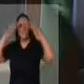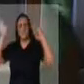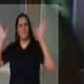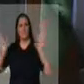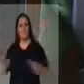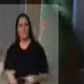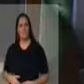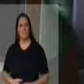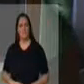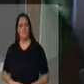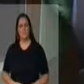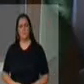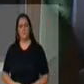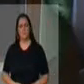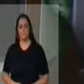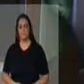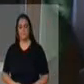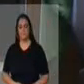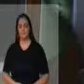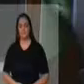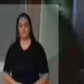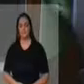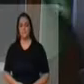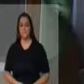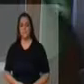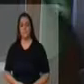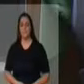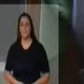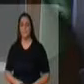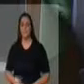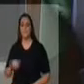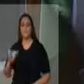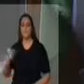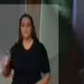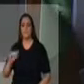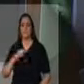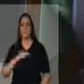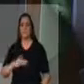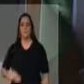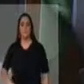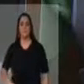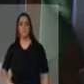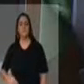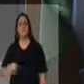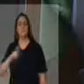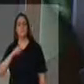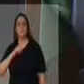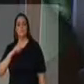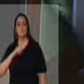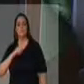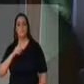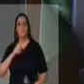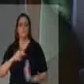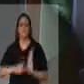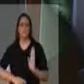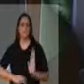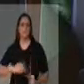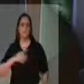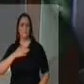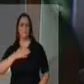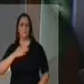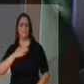Inclusive, ministro, eu tenho um projeto que tramita nesta casa, agora se encontra no Senado,